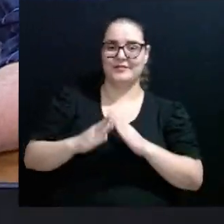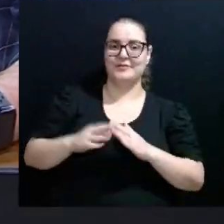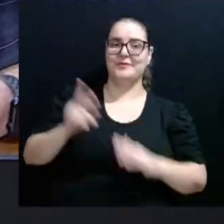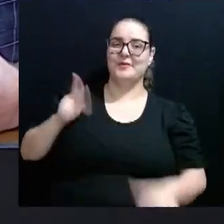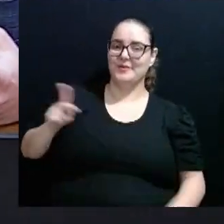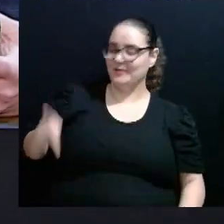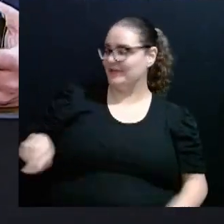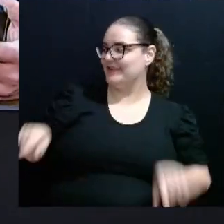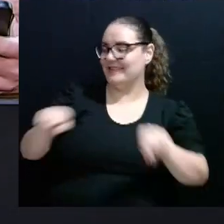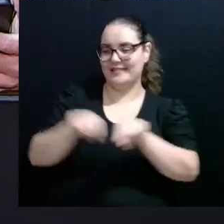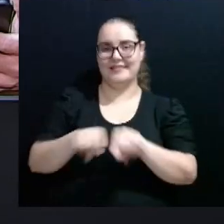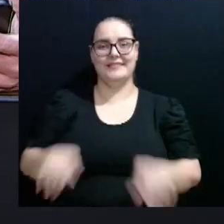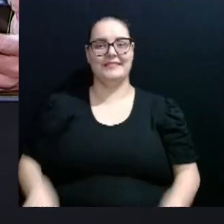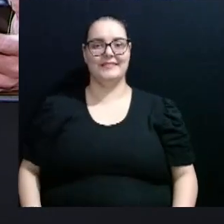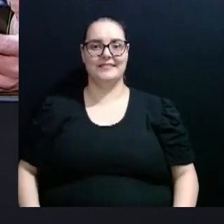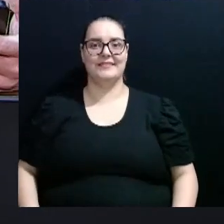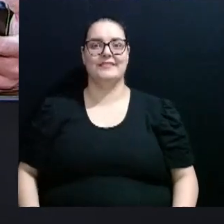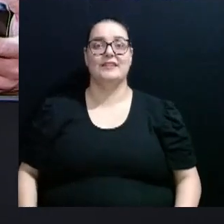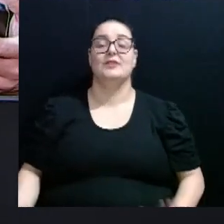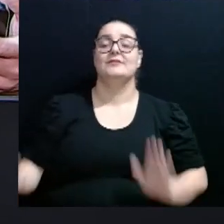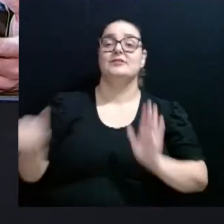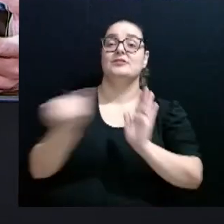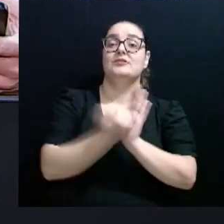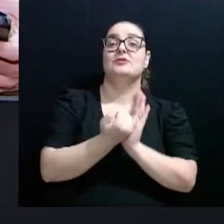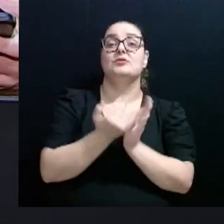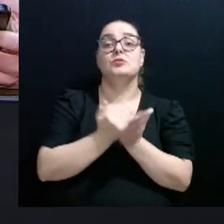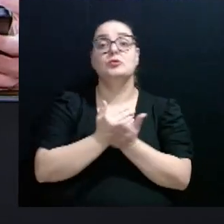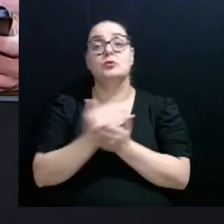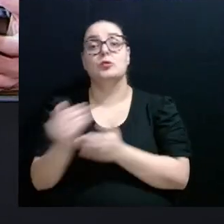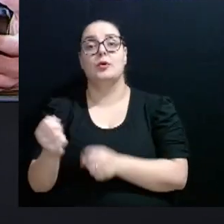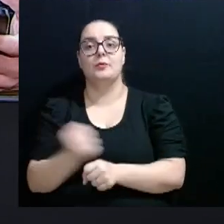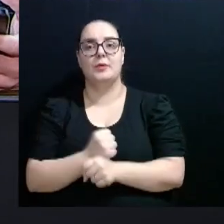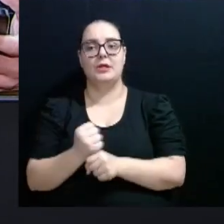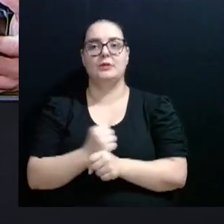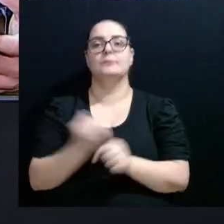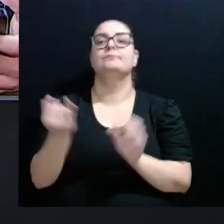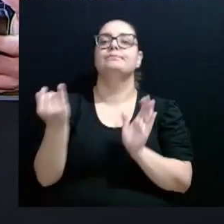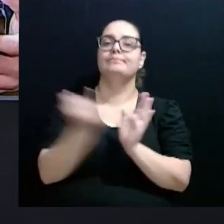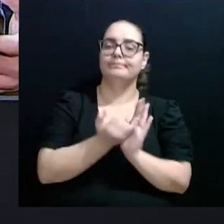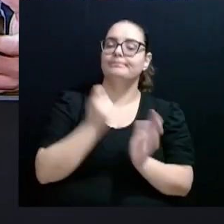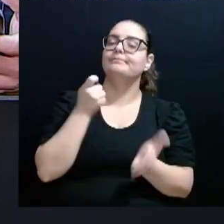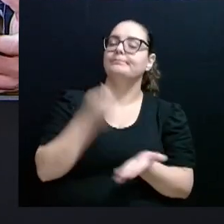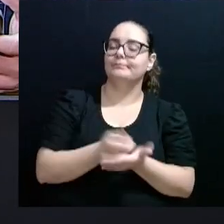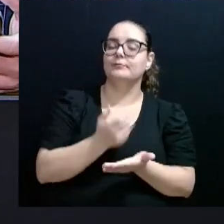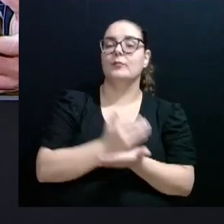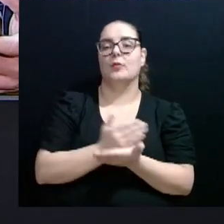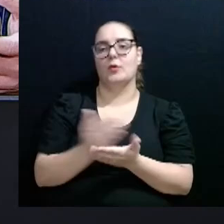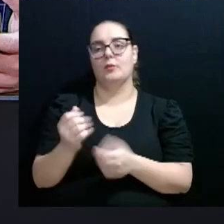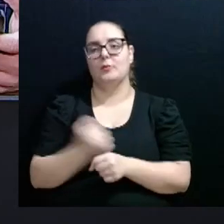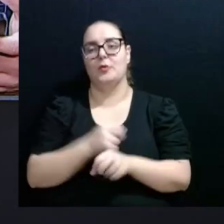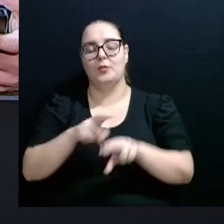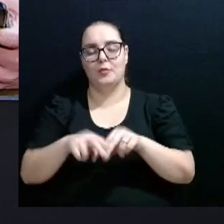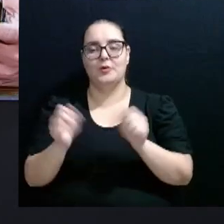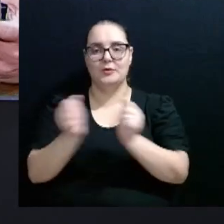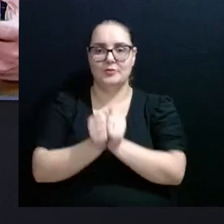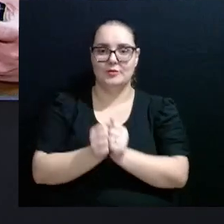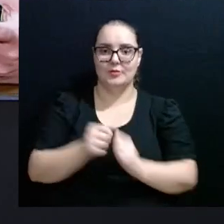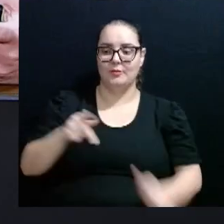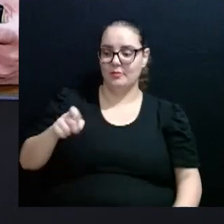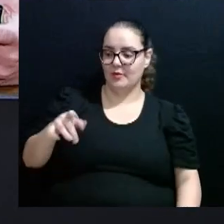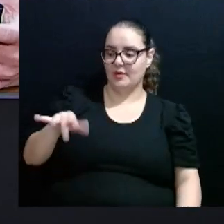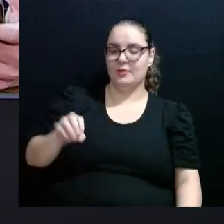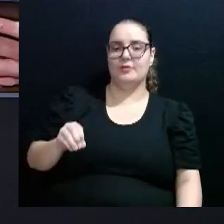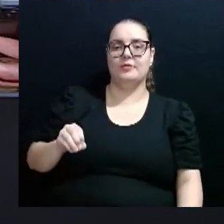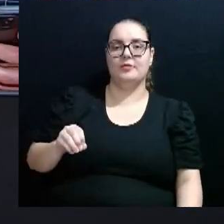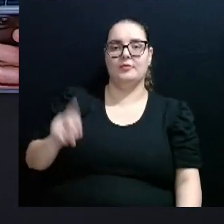que é a questão dos impostos do início do ano, os impostos que a gente paga no começo do ano. Por isso eu estou aqui com o Pedro Manuel, professor de Gestão